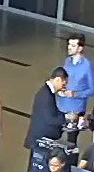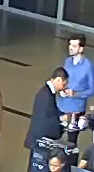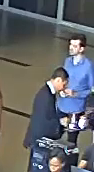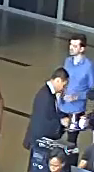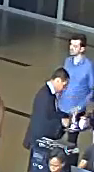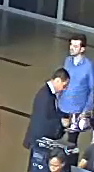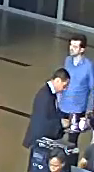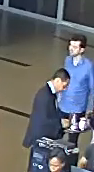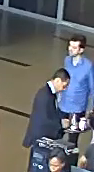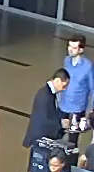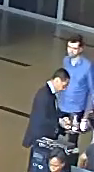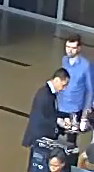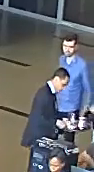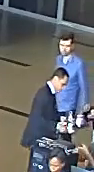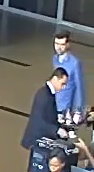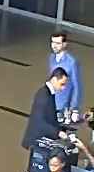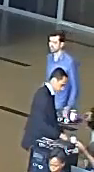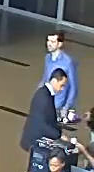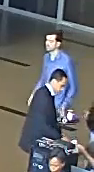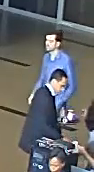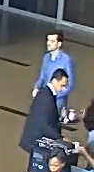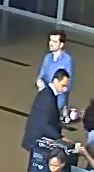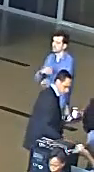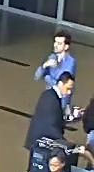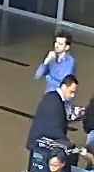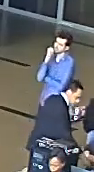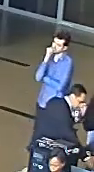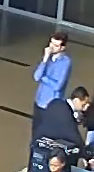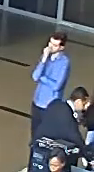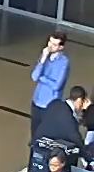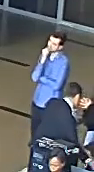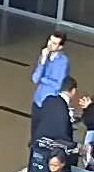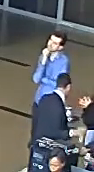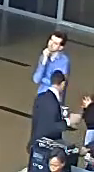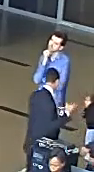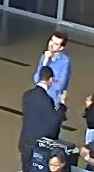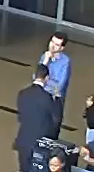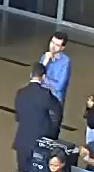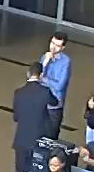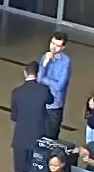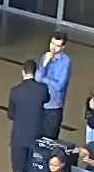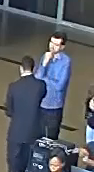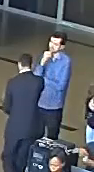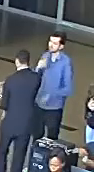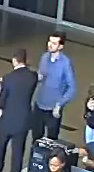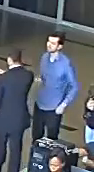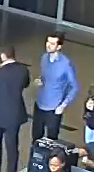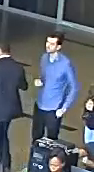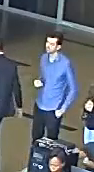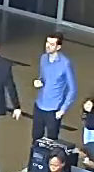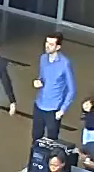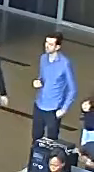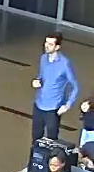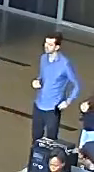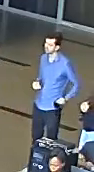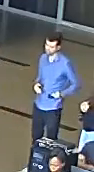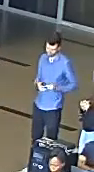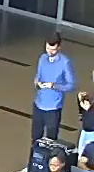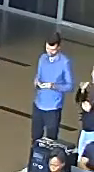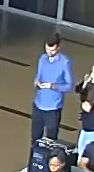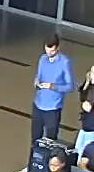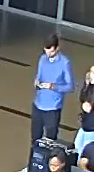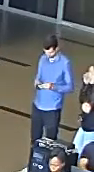mesas da mesa dos representantes aqui dos órgãos vamos passar aqui pro Igor da Rocha Nunes